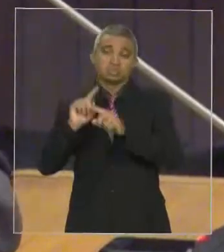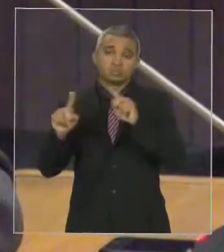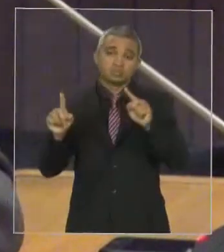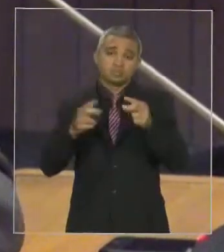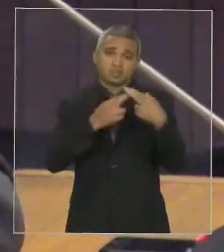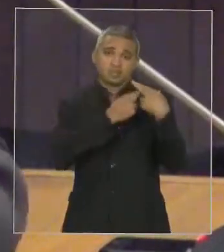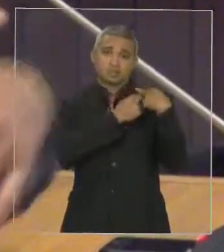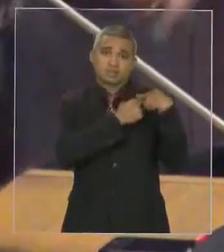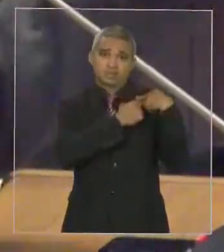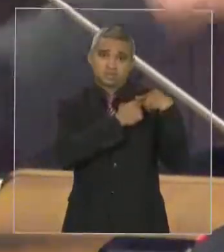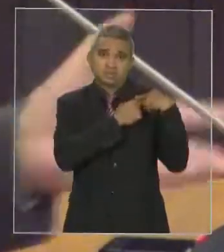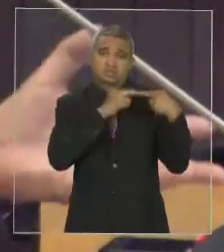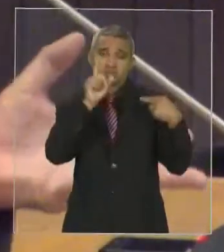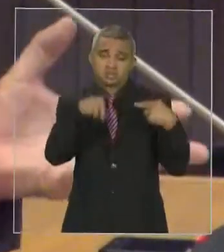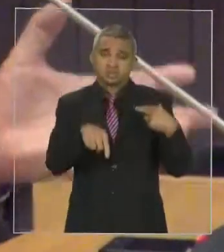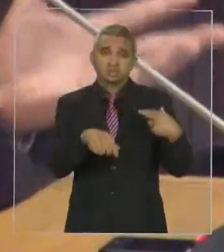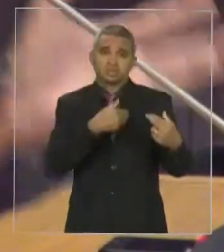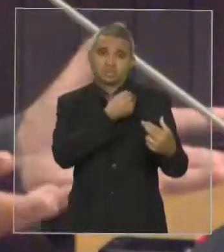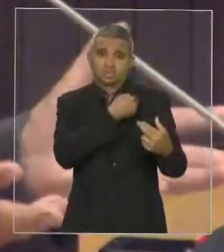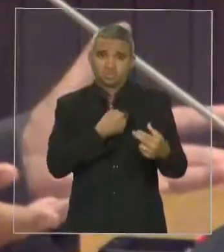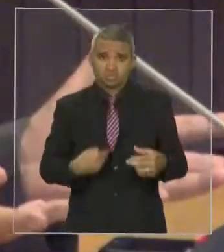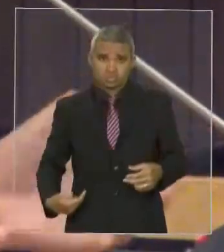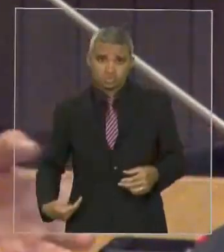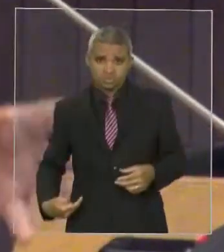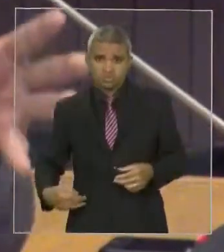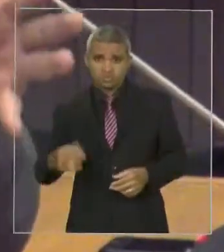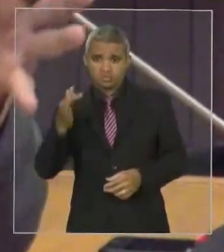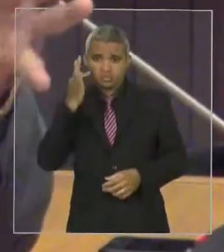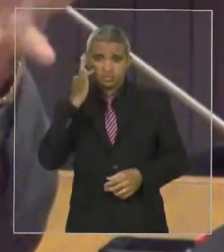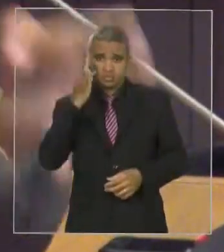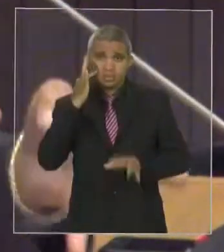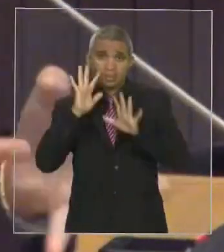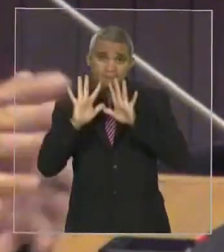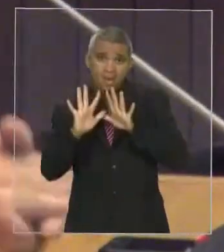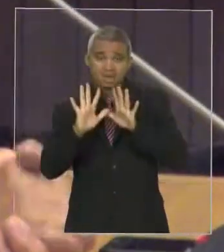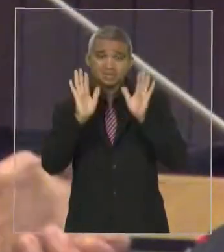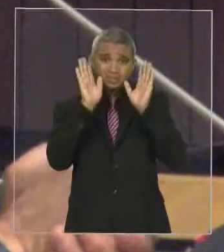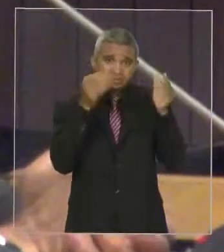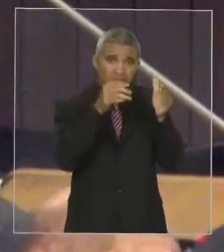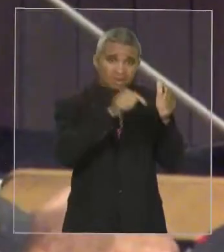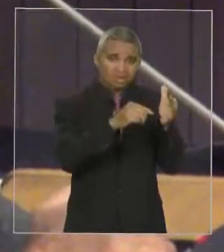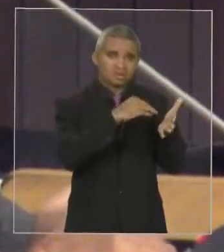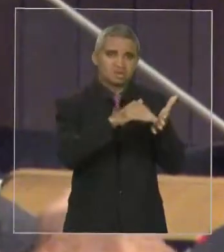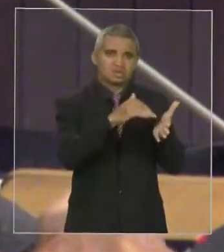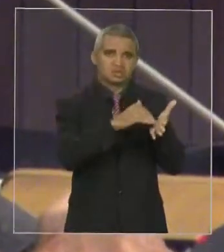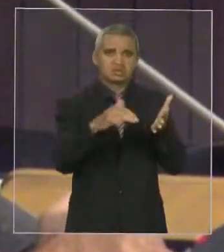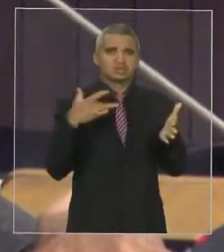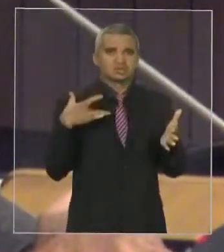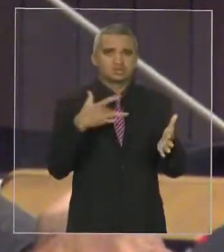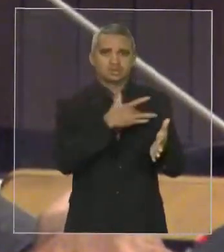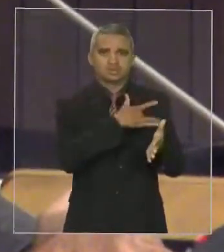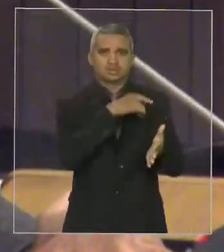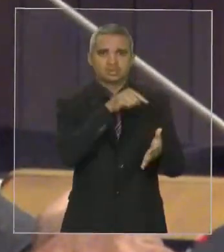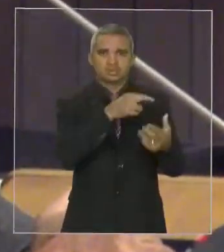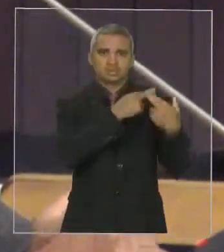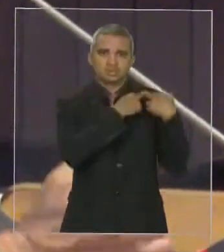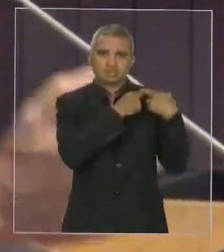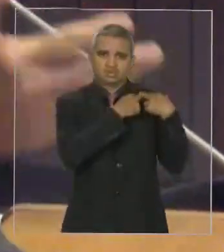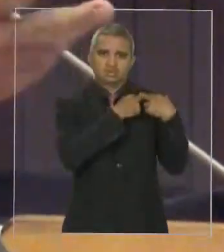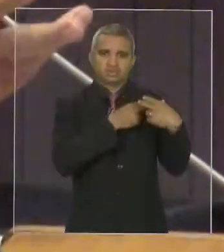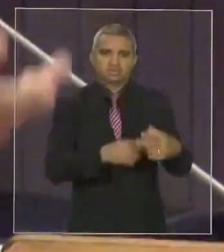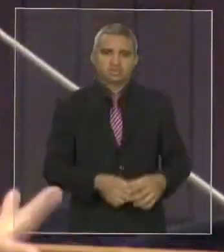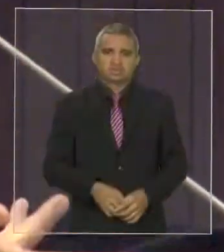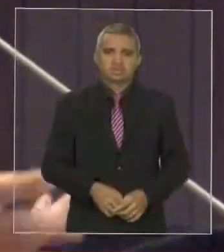não é do governo, Flávio Dino, se tem, mas é do secretário da Educação, é que teria. Eu não sei